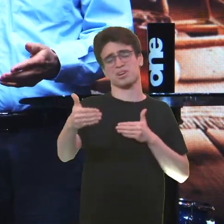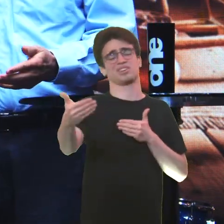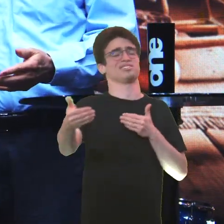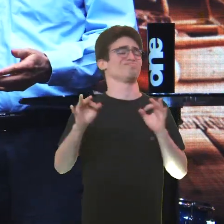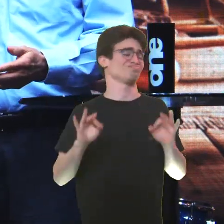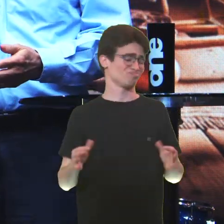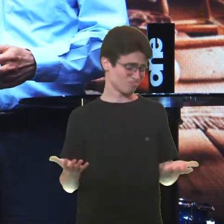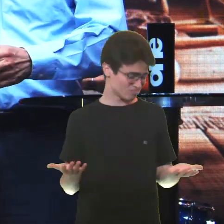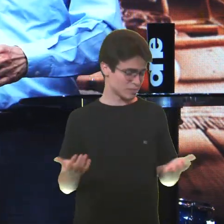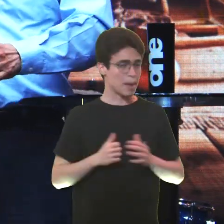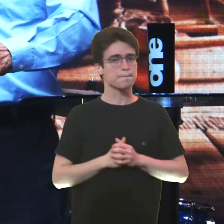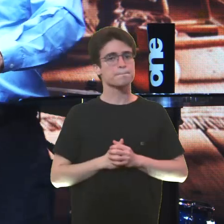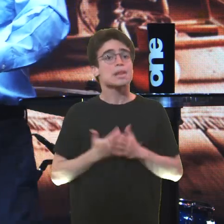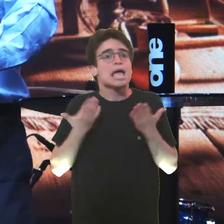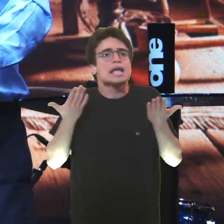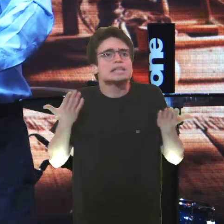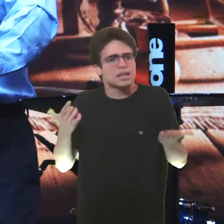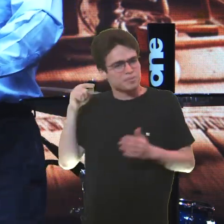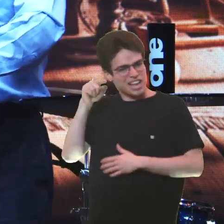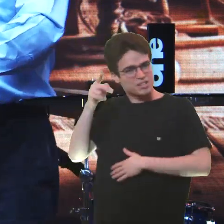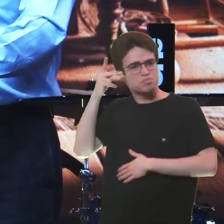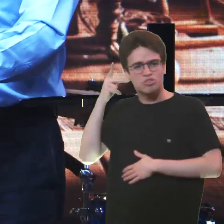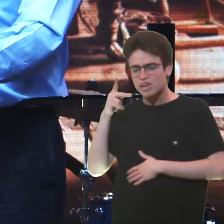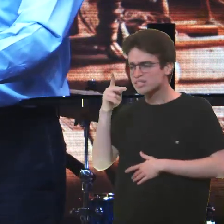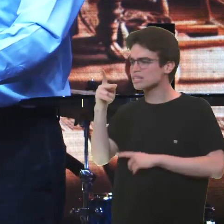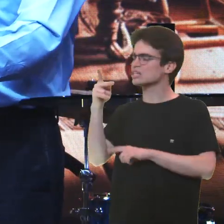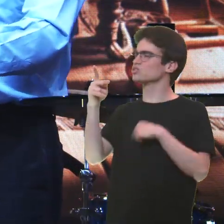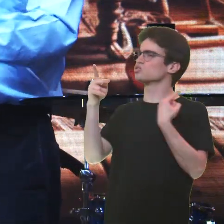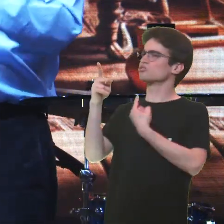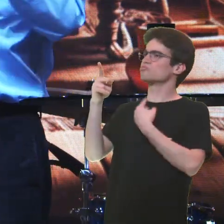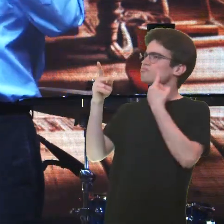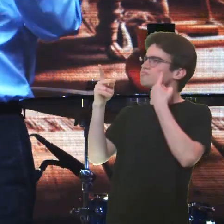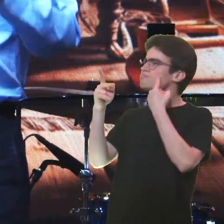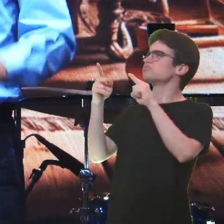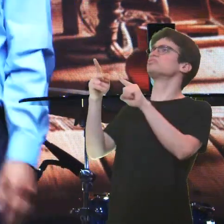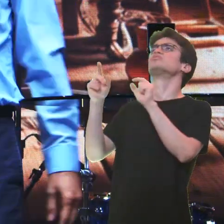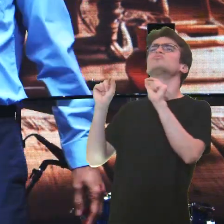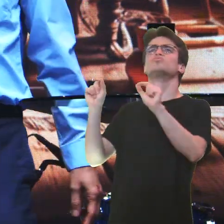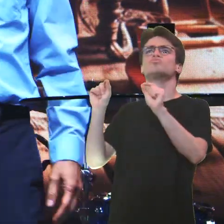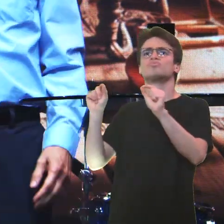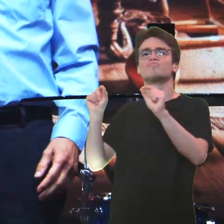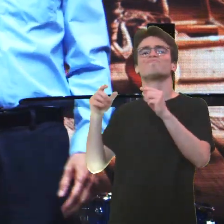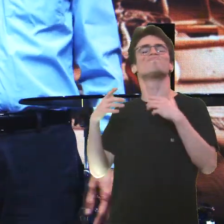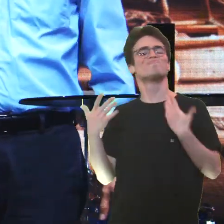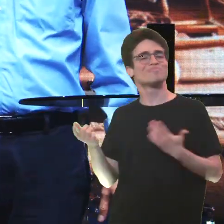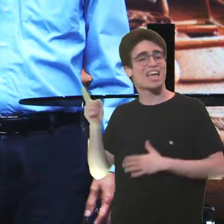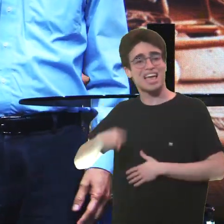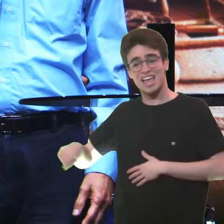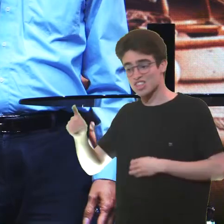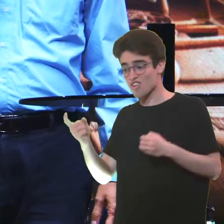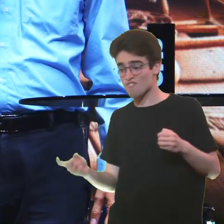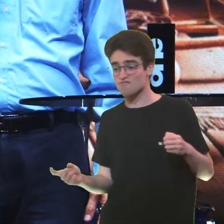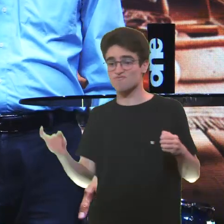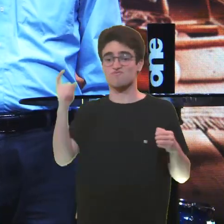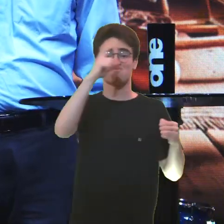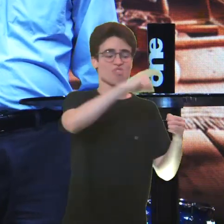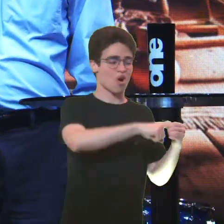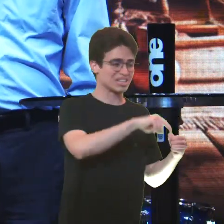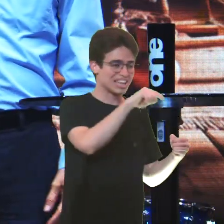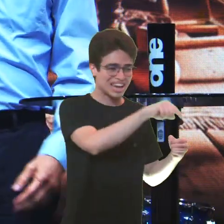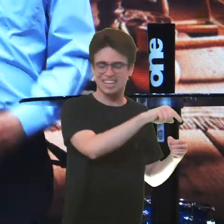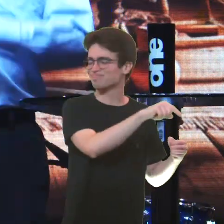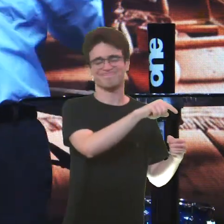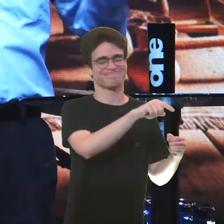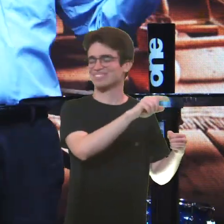profecía Sabemos pela mesma profecia que la deportación duraría 70 años. que a deportação duraria 70